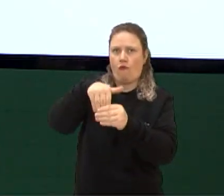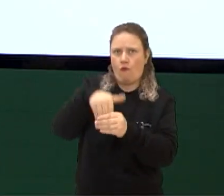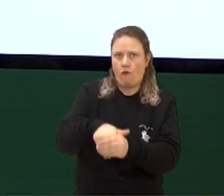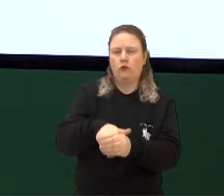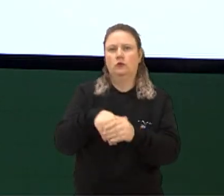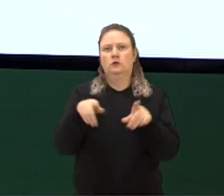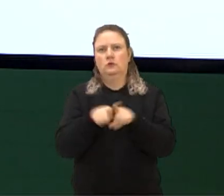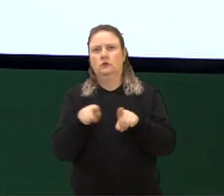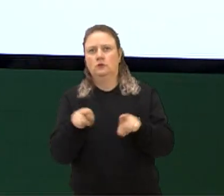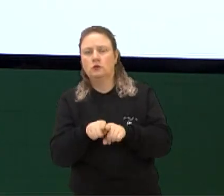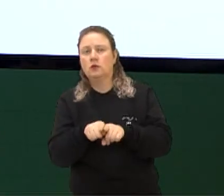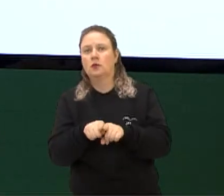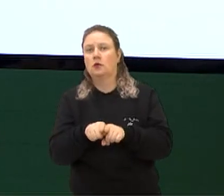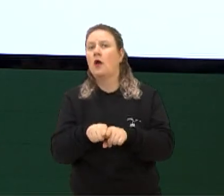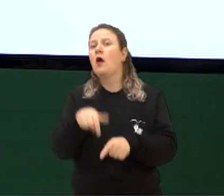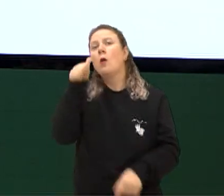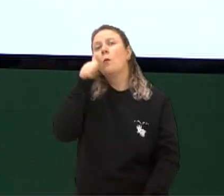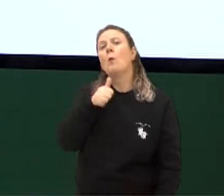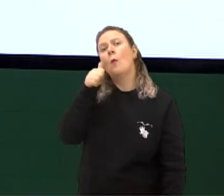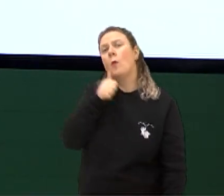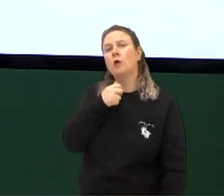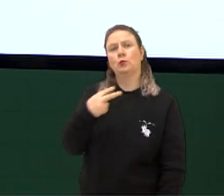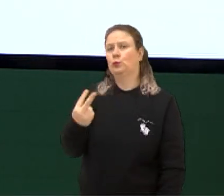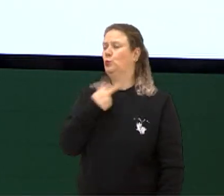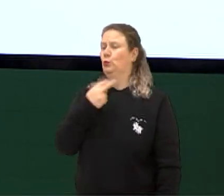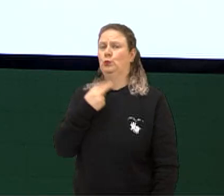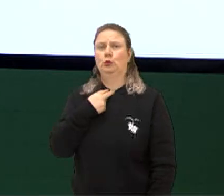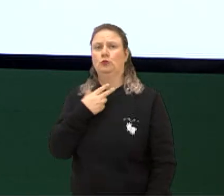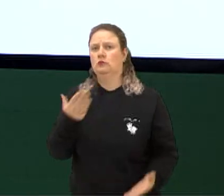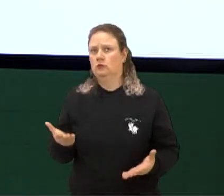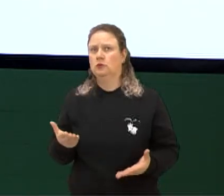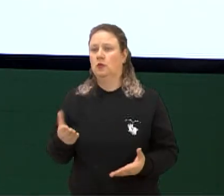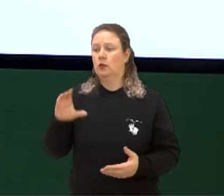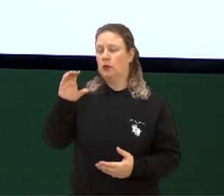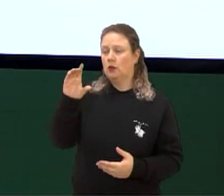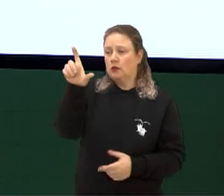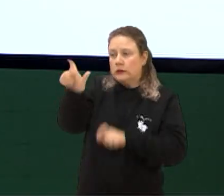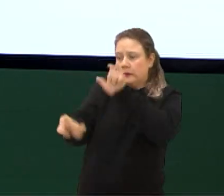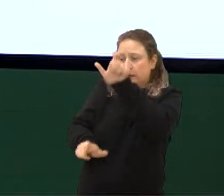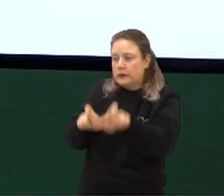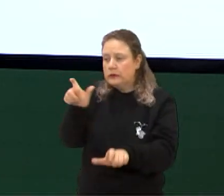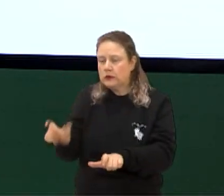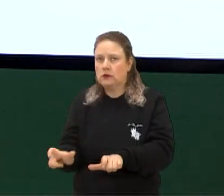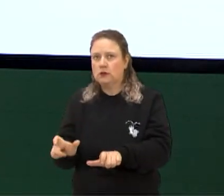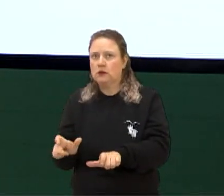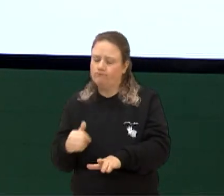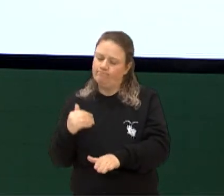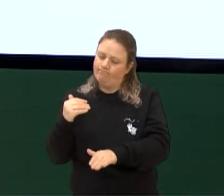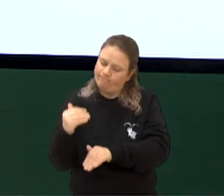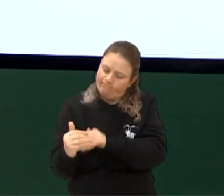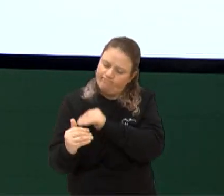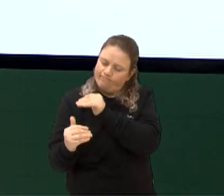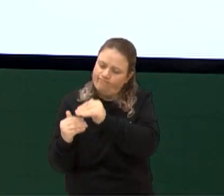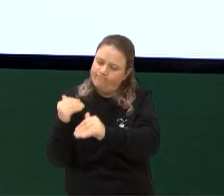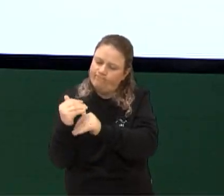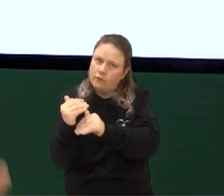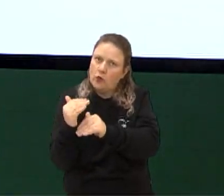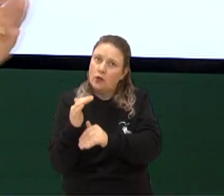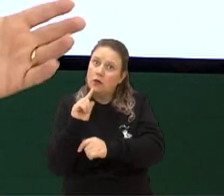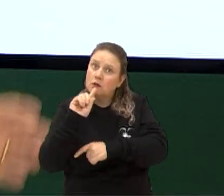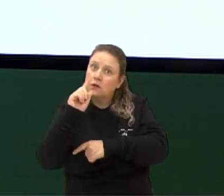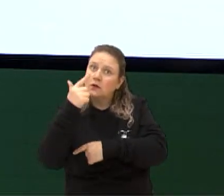na Grécia, as mulheres realmente não eram consideradas cidadãs, tá? Essa é uma conquista que acontece